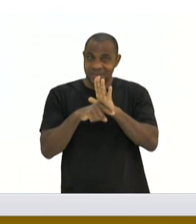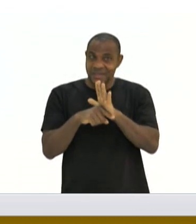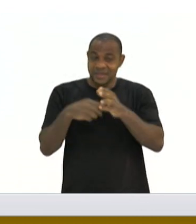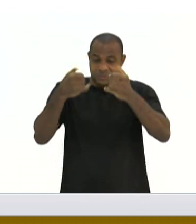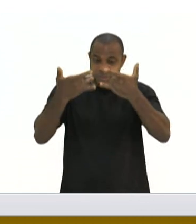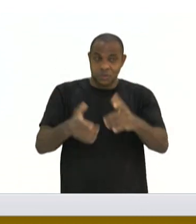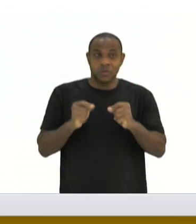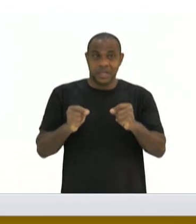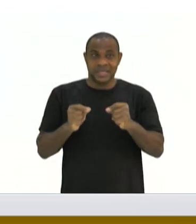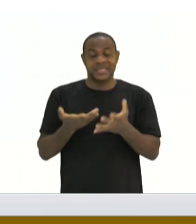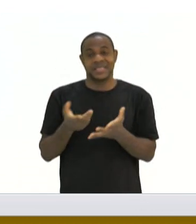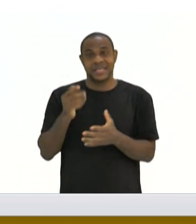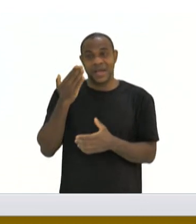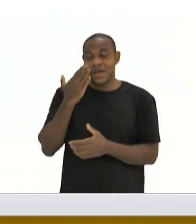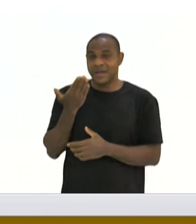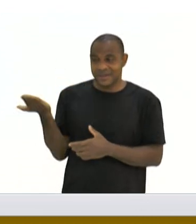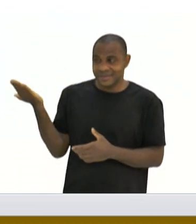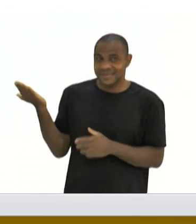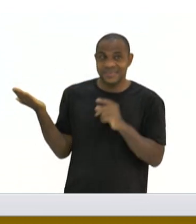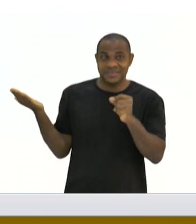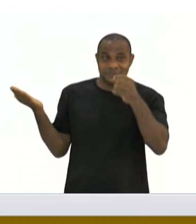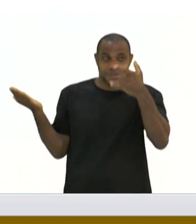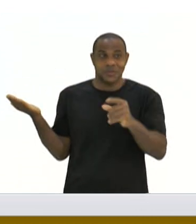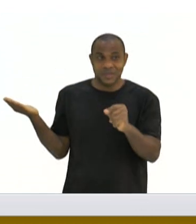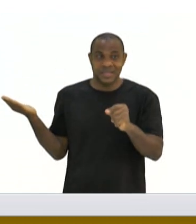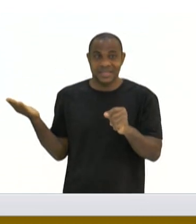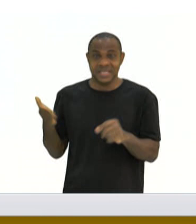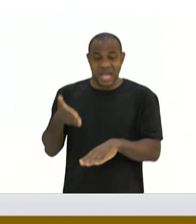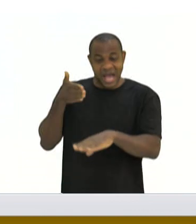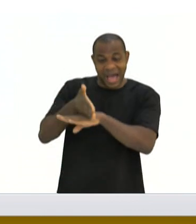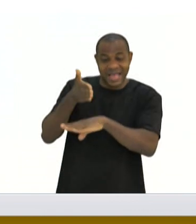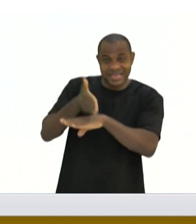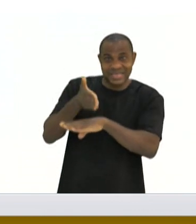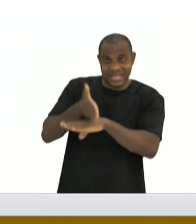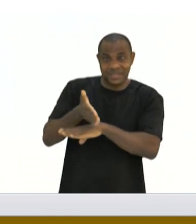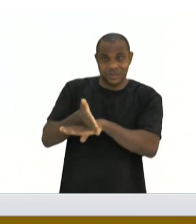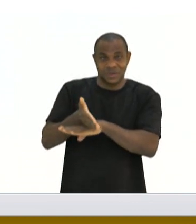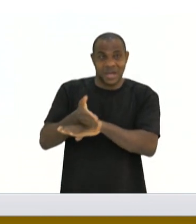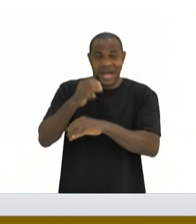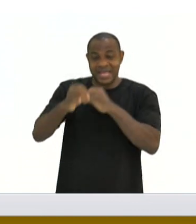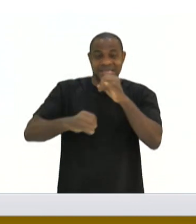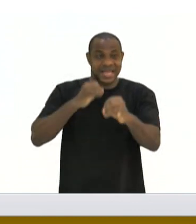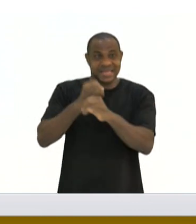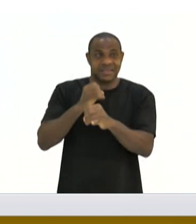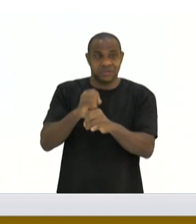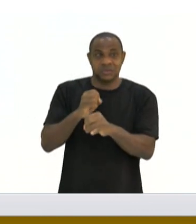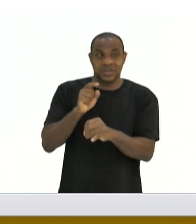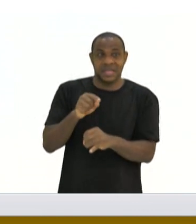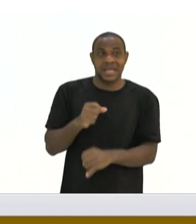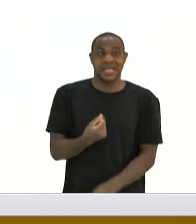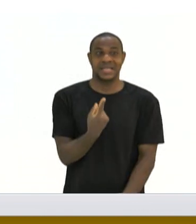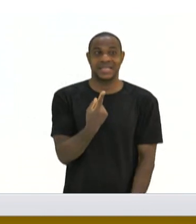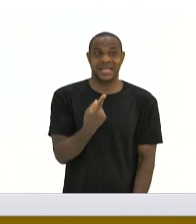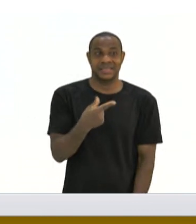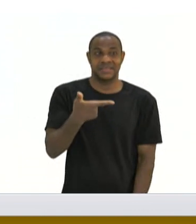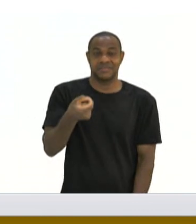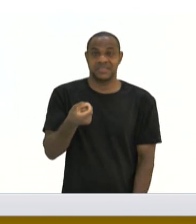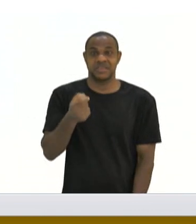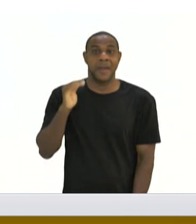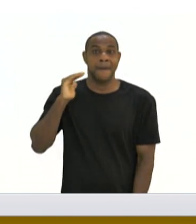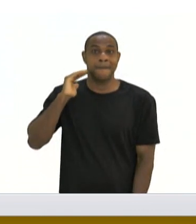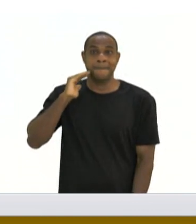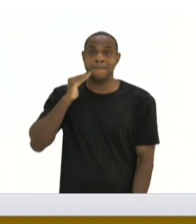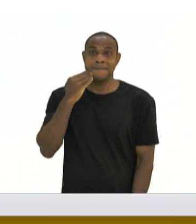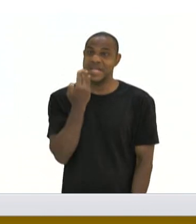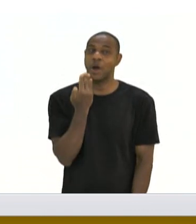digital ou seja e com acesso à internet no Brasil é de 120 milhões